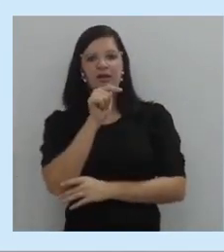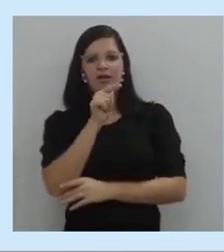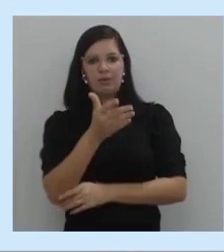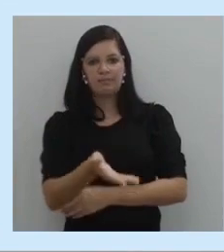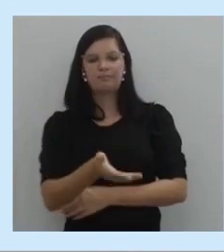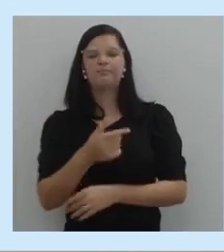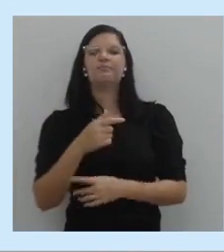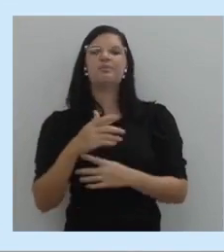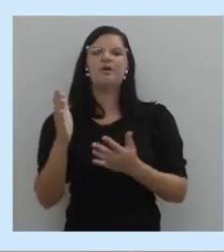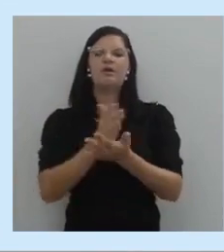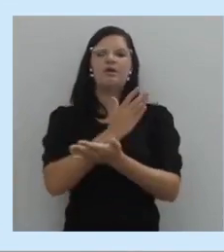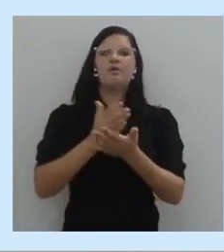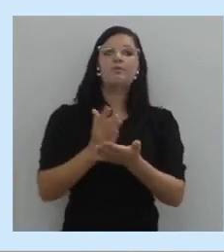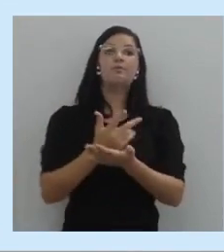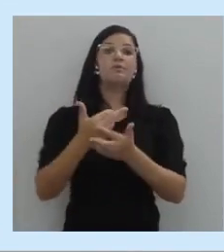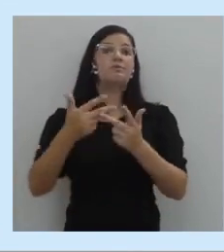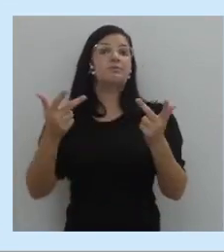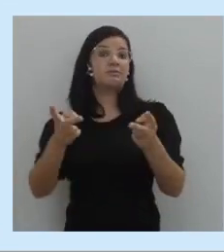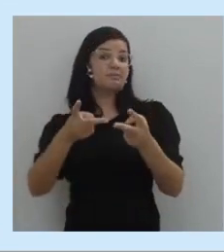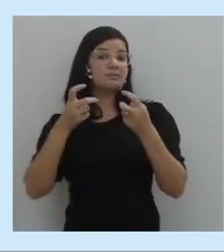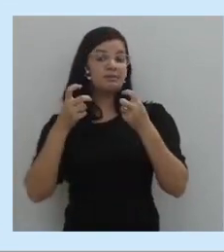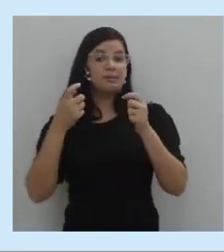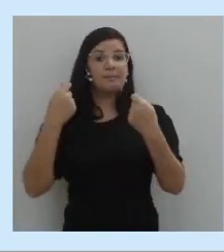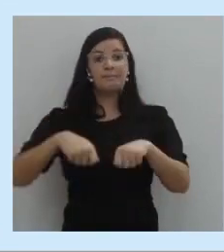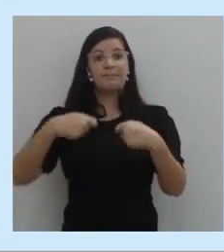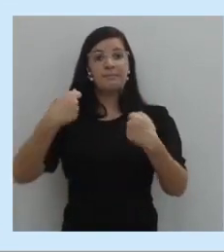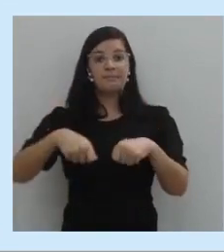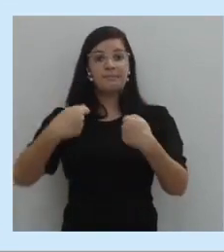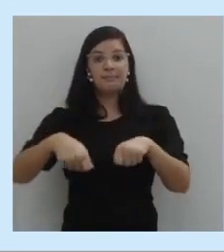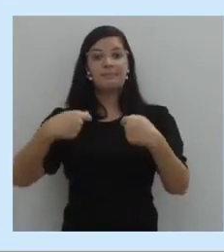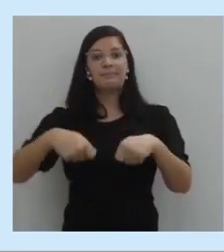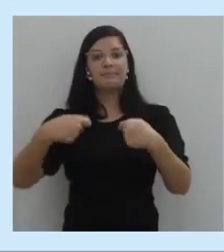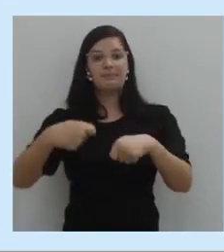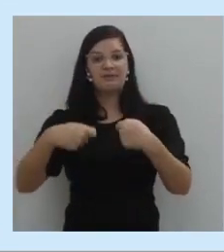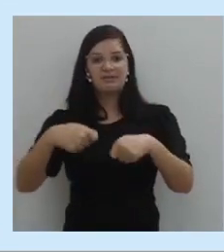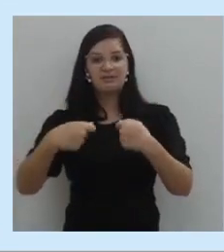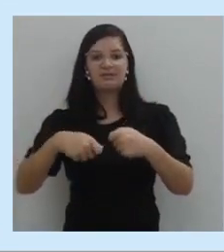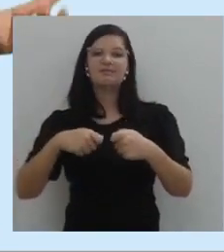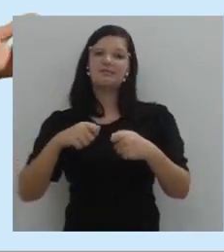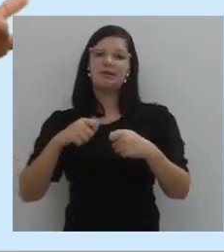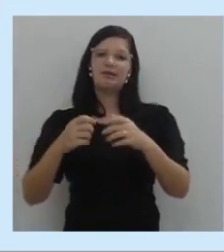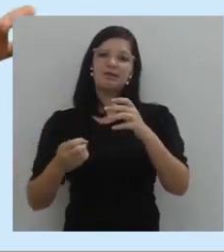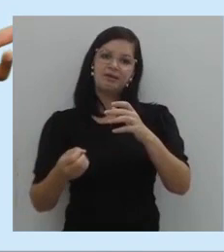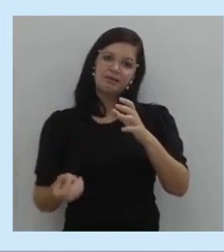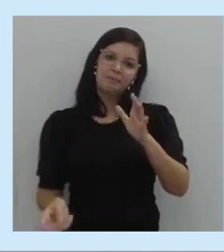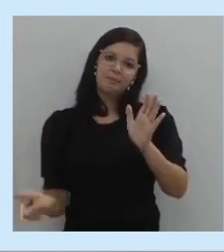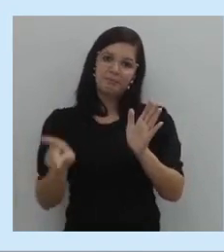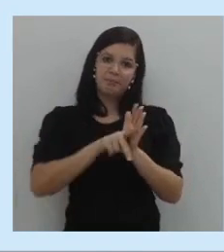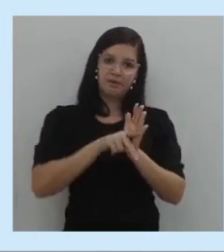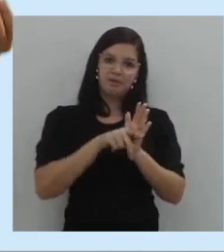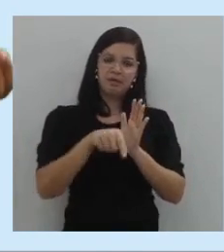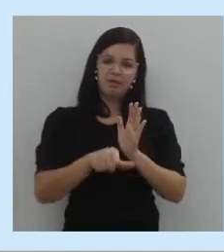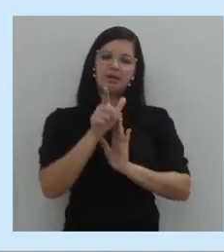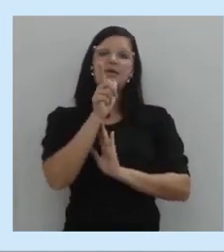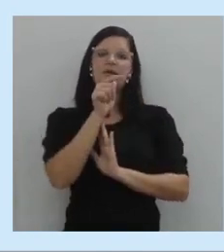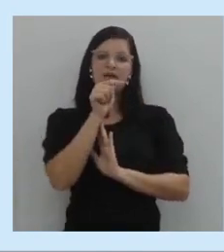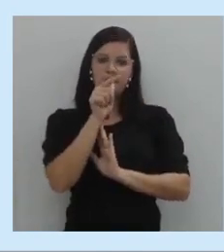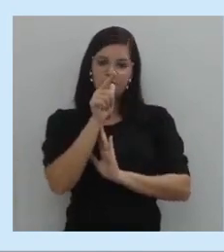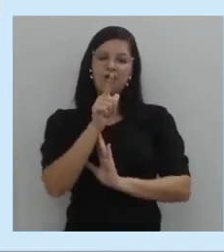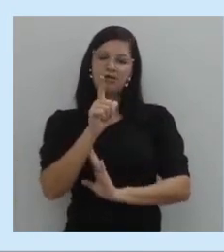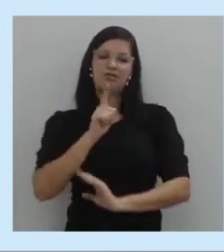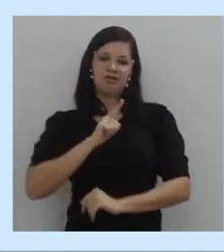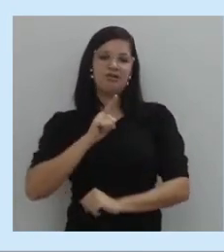aquíferos. Existem alguns fatores que a gente observou que precisam compor, né, a área para o aquífero